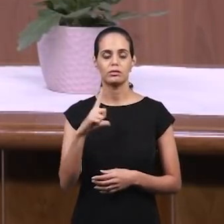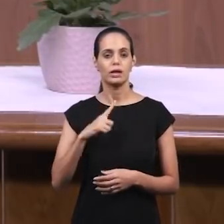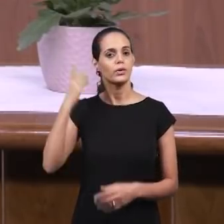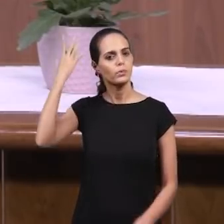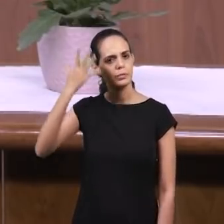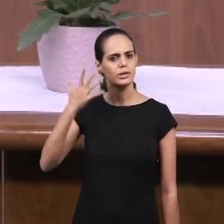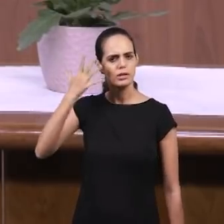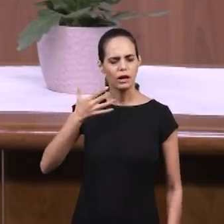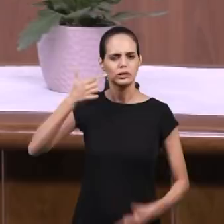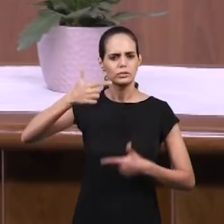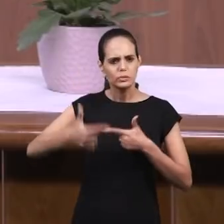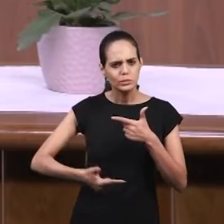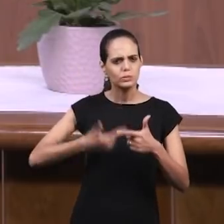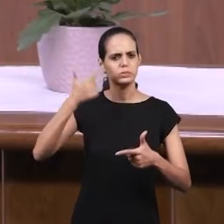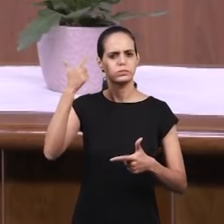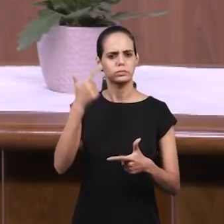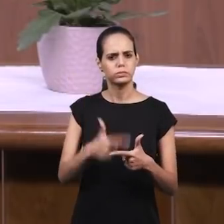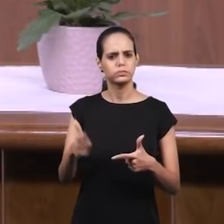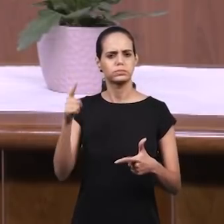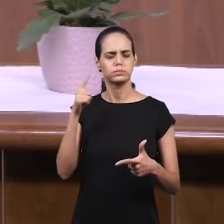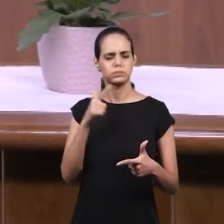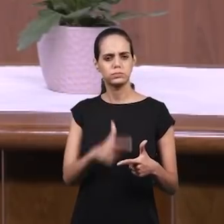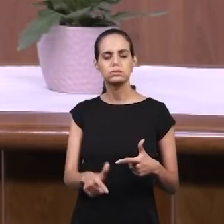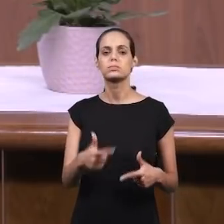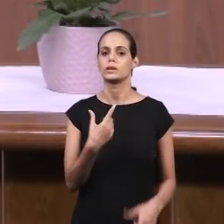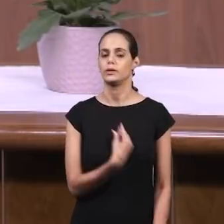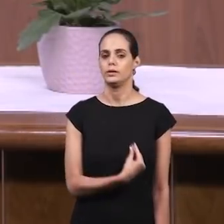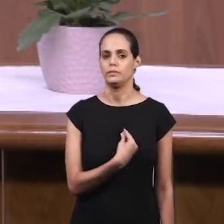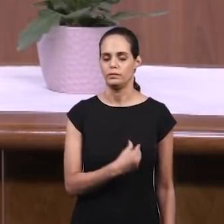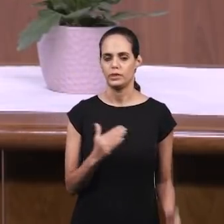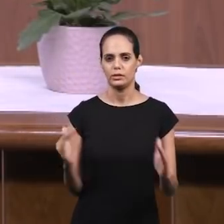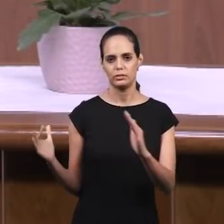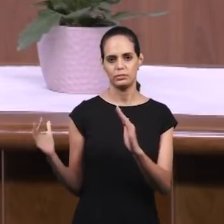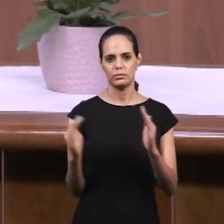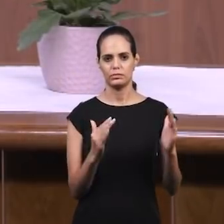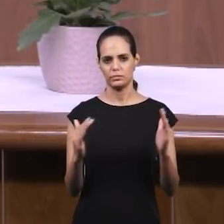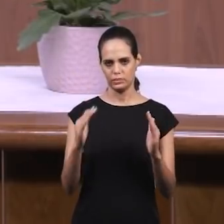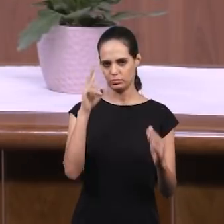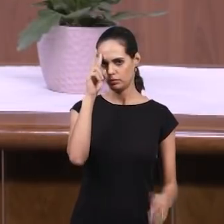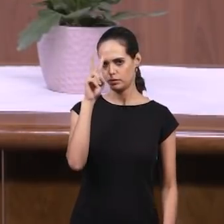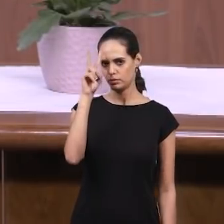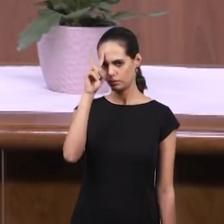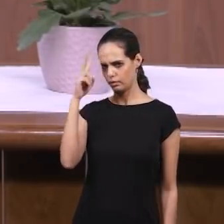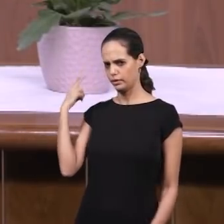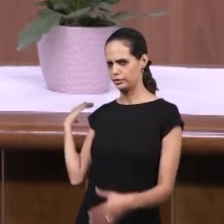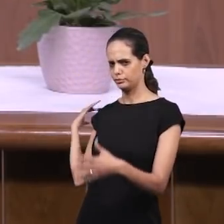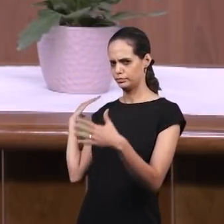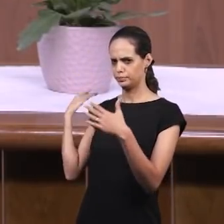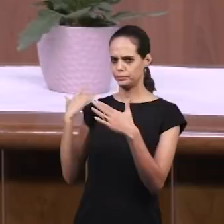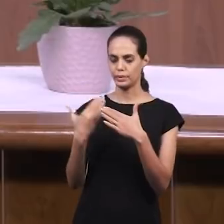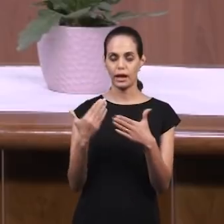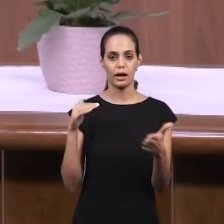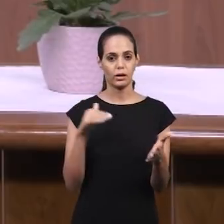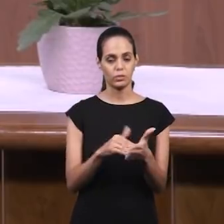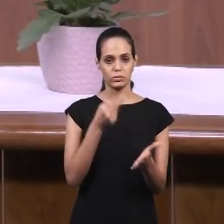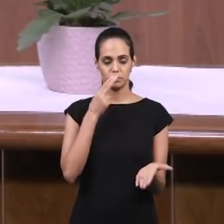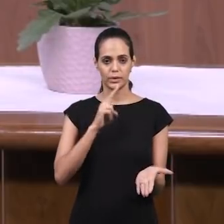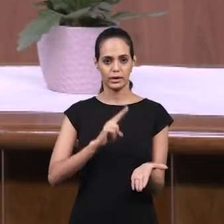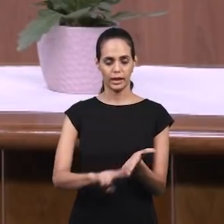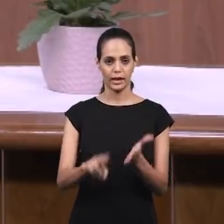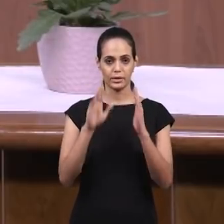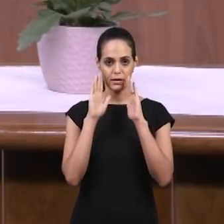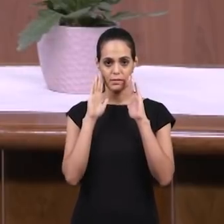igreja nas lutas, naquilo que ela estaria vivendo em determinado tempo da história. A última